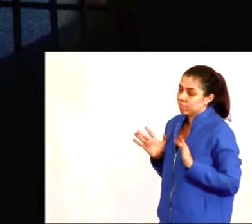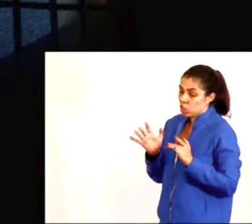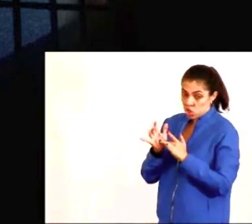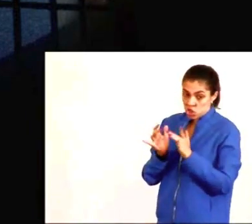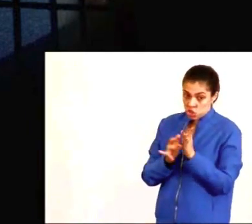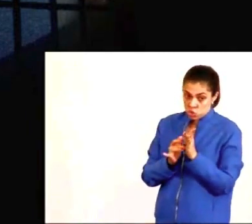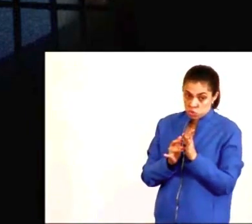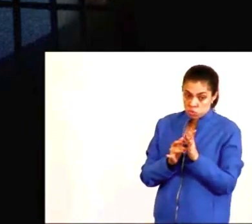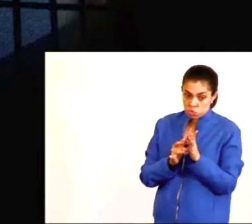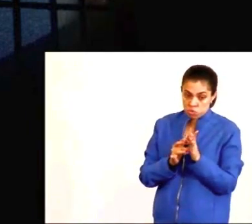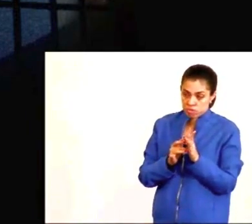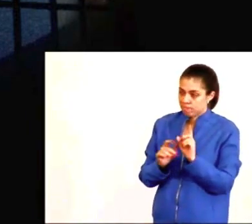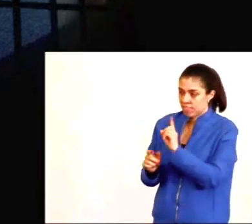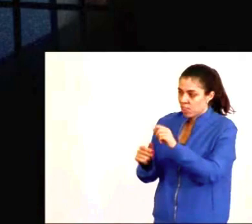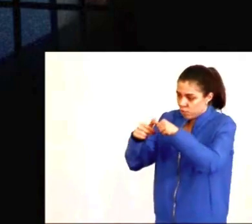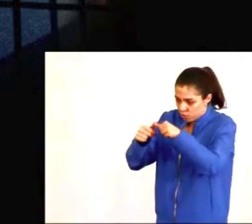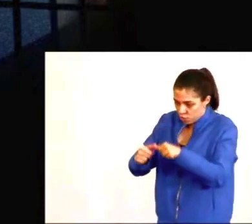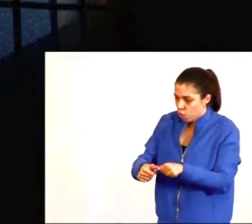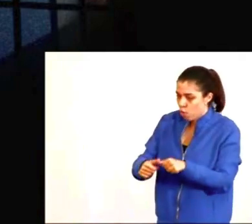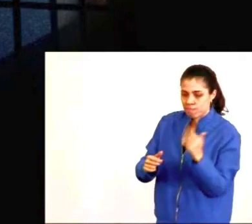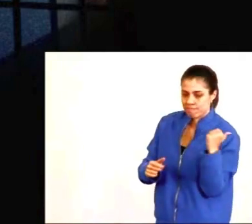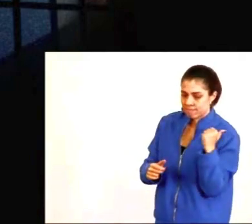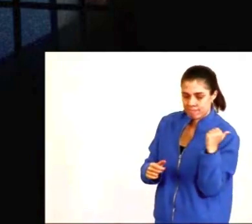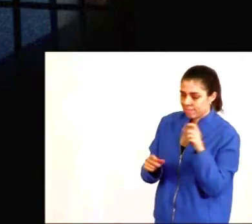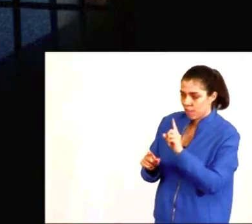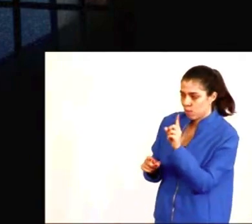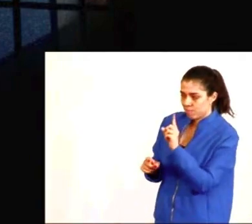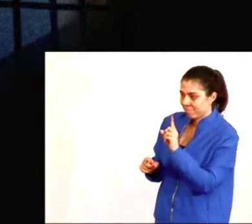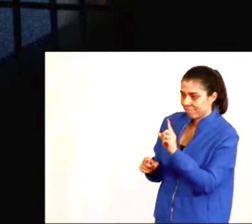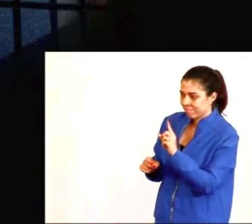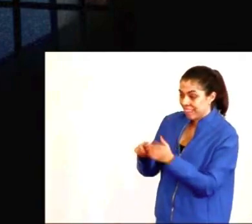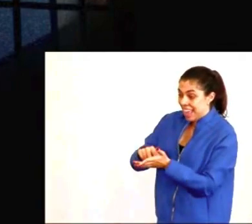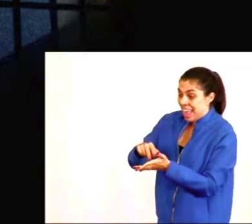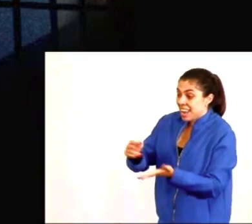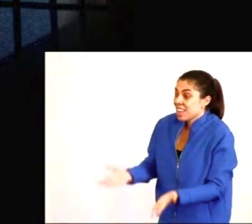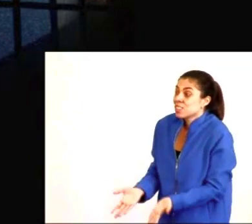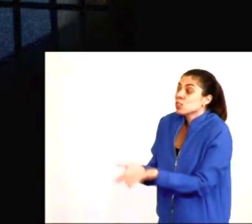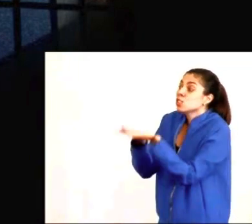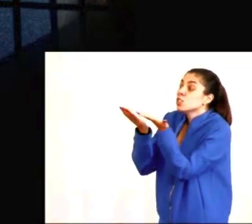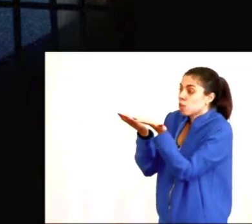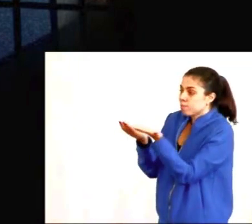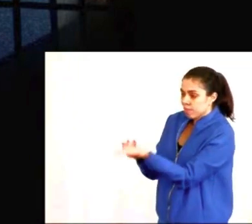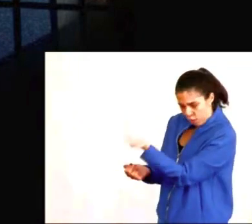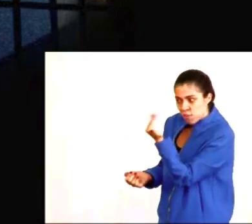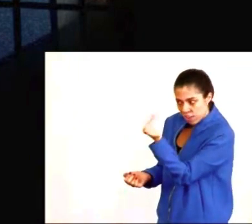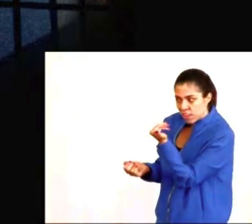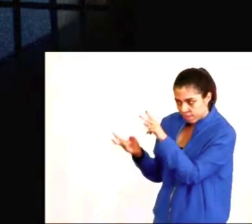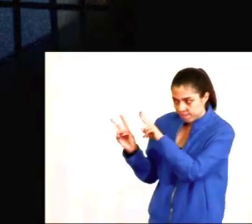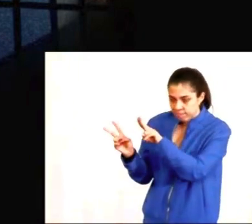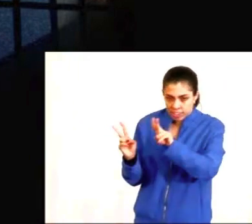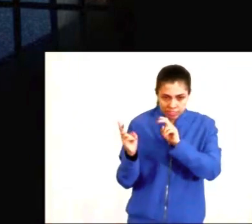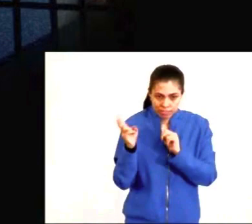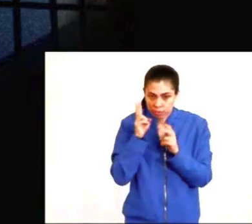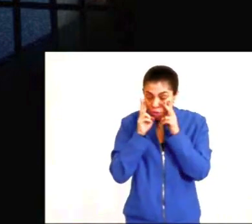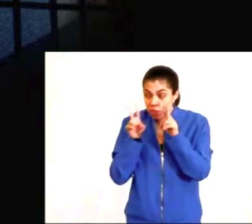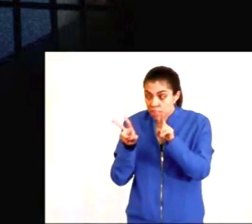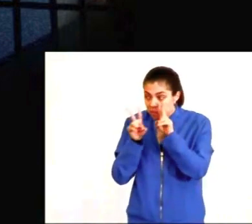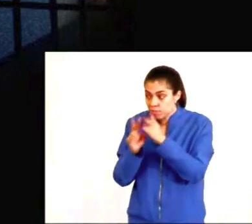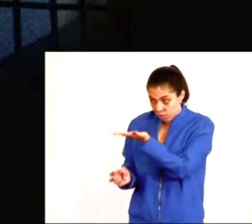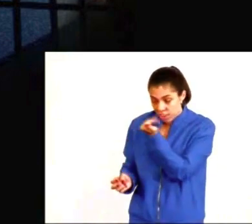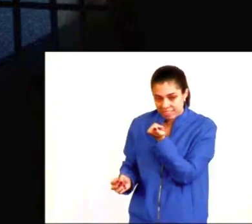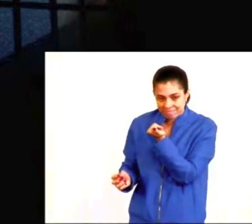dito. Vinde ver onde ele jazia. O Evangelho de João, quando